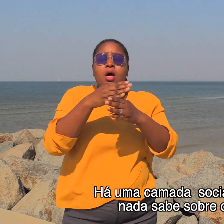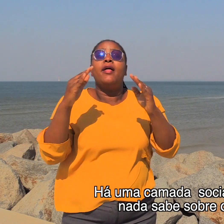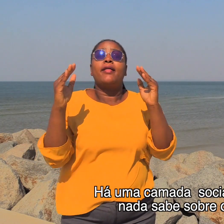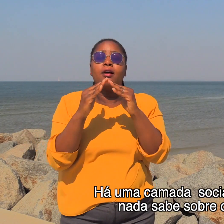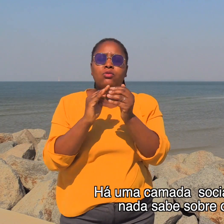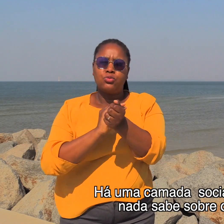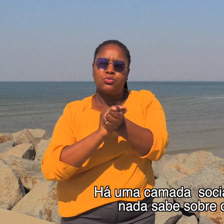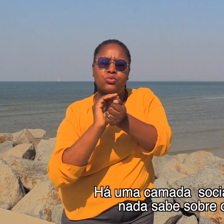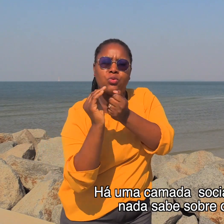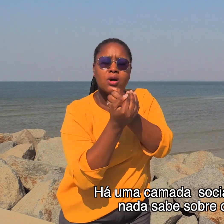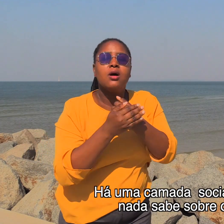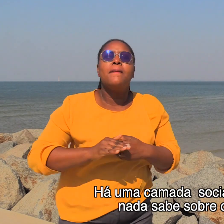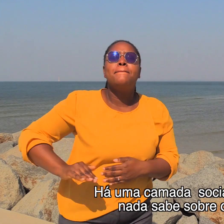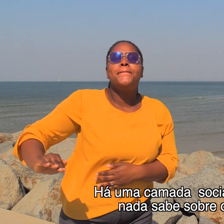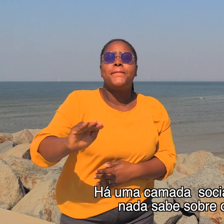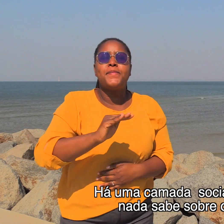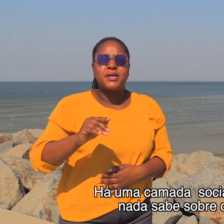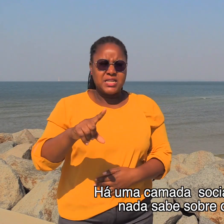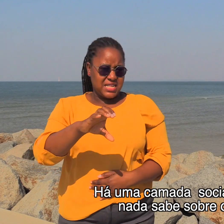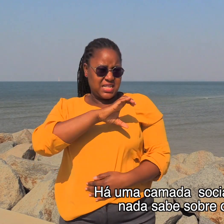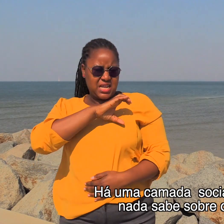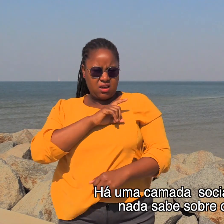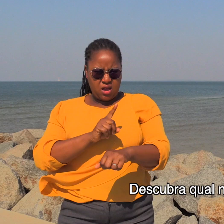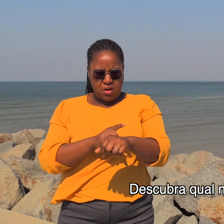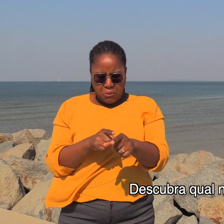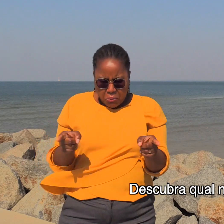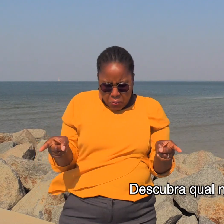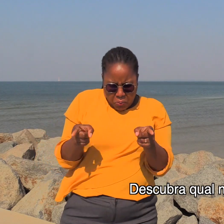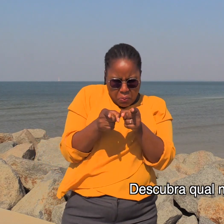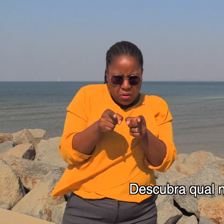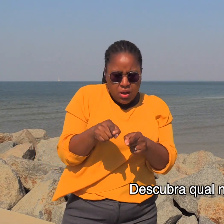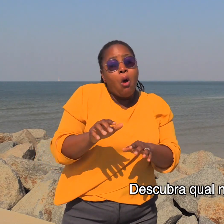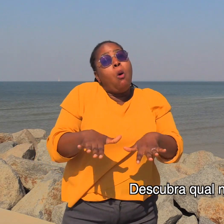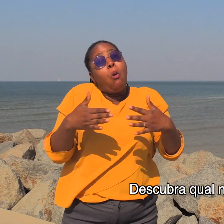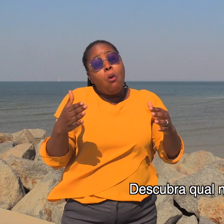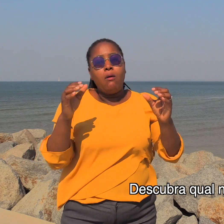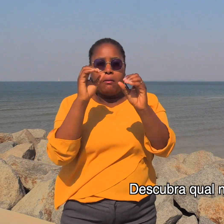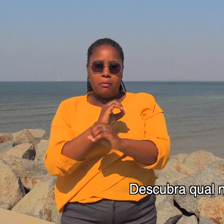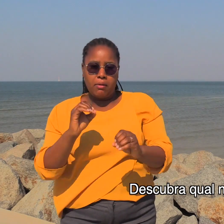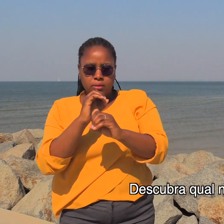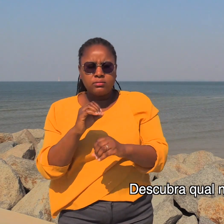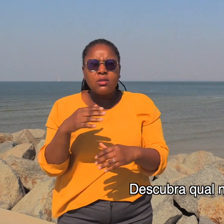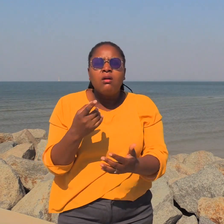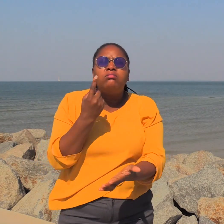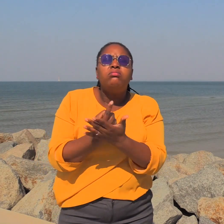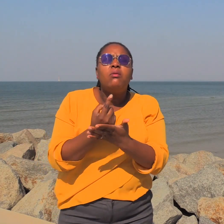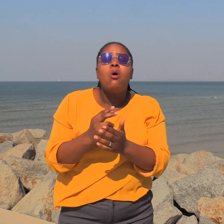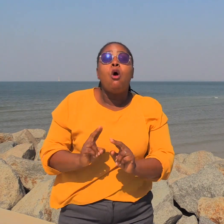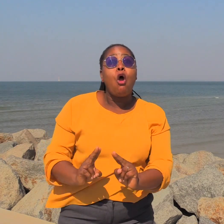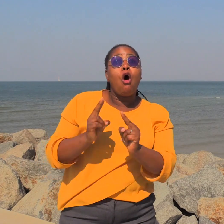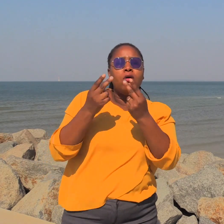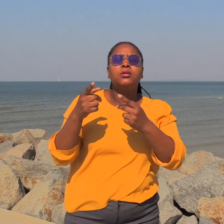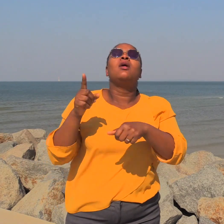uma camada social que pouco ou nada sabe sobre os mangais. Descubra qual na rubrica.